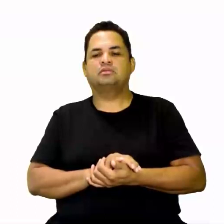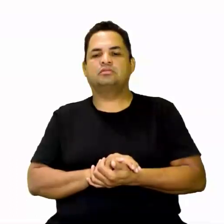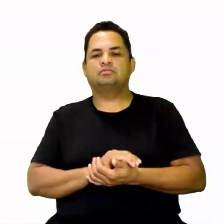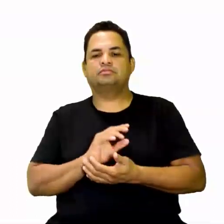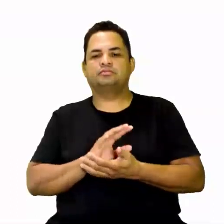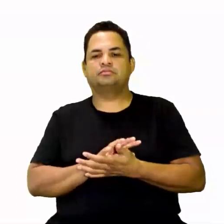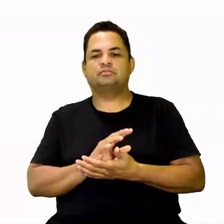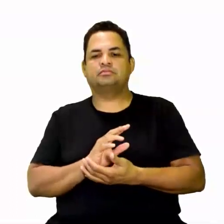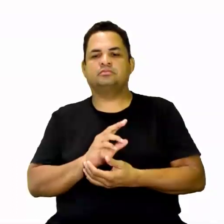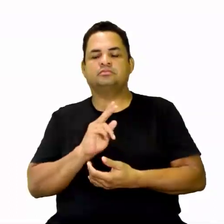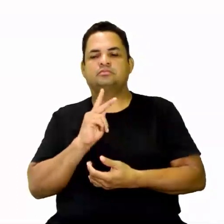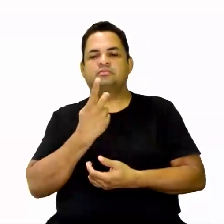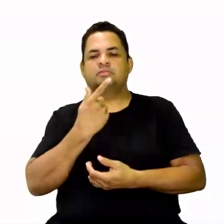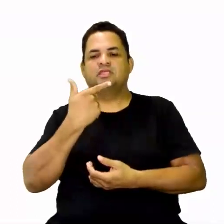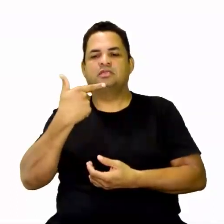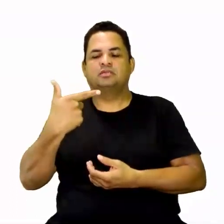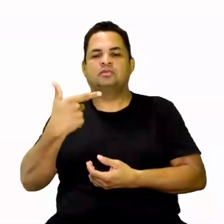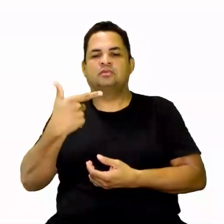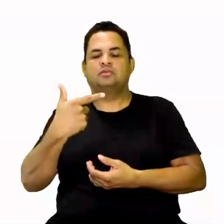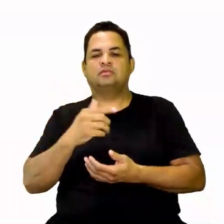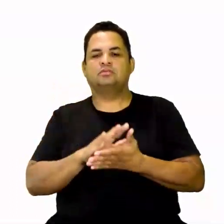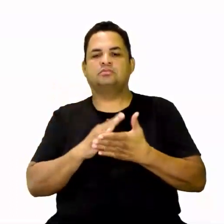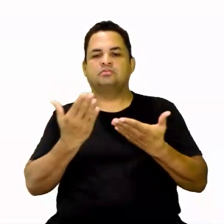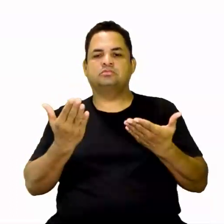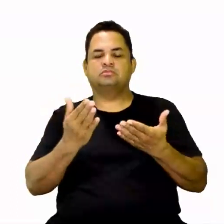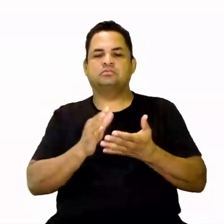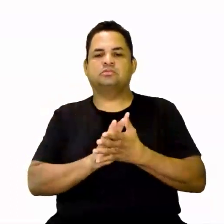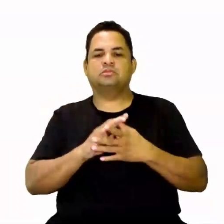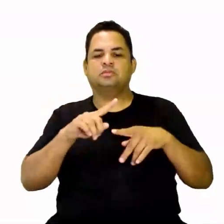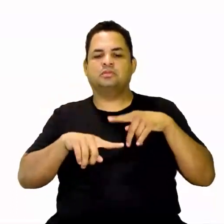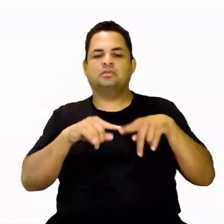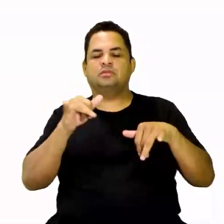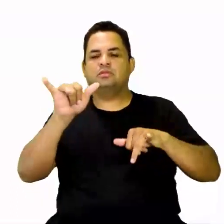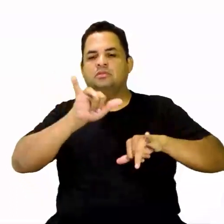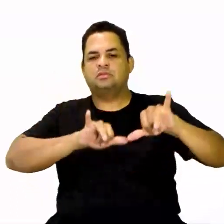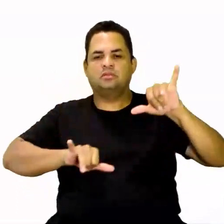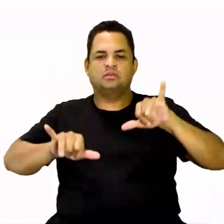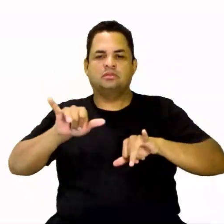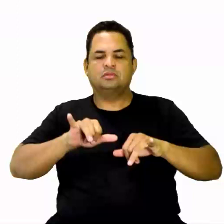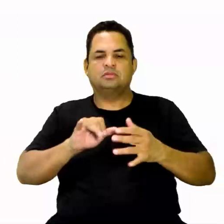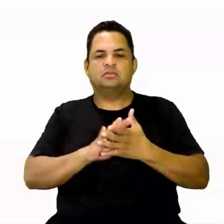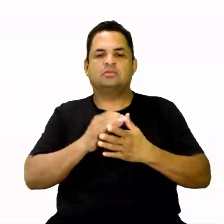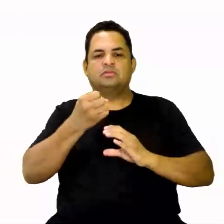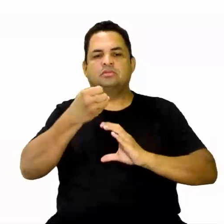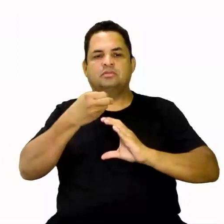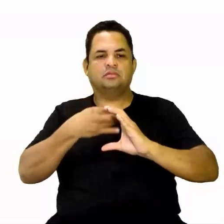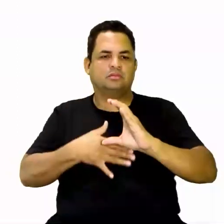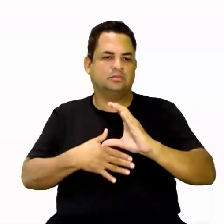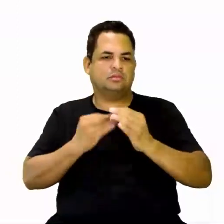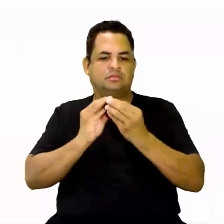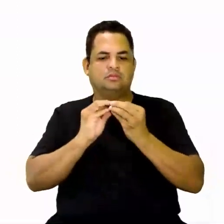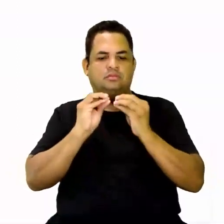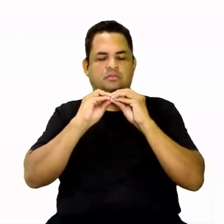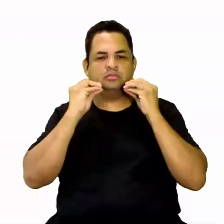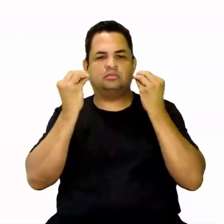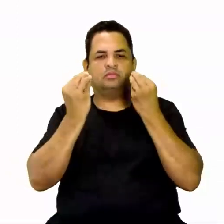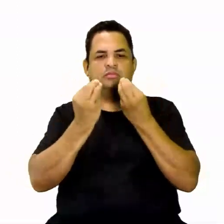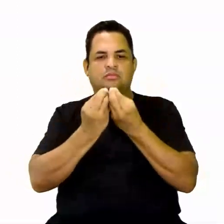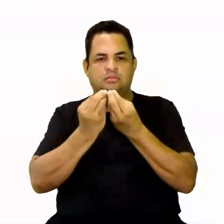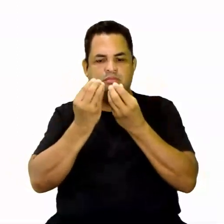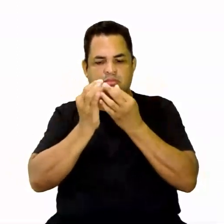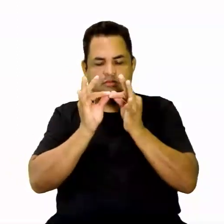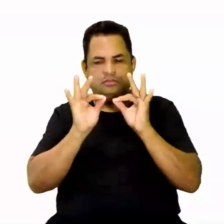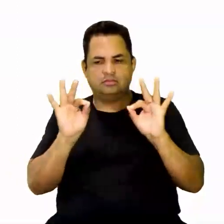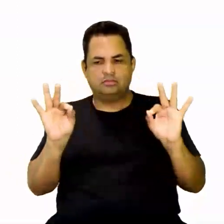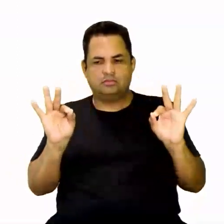quer dizer, H2. Mas o mesmo elemento químico, hidrogênio. Isso caracteriza as substâncias